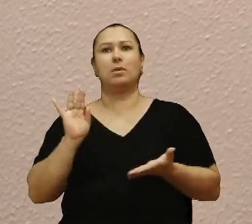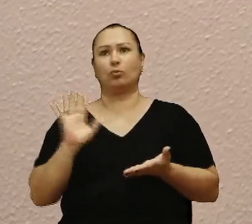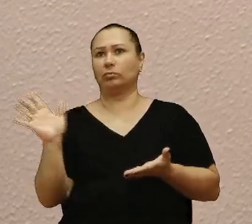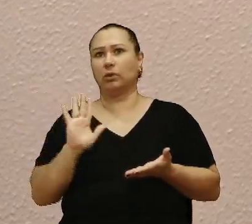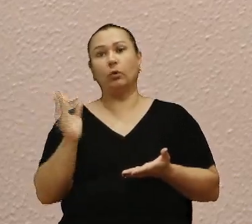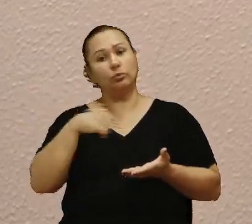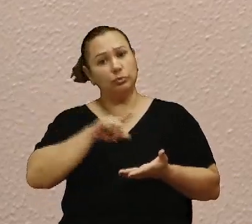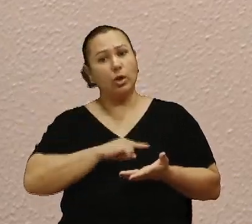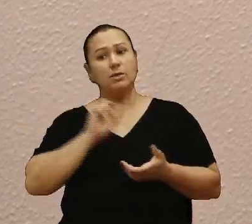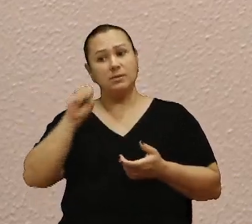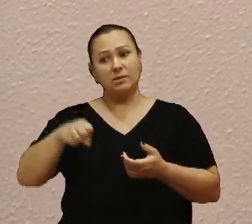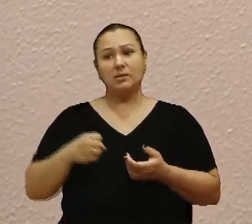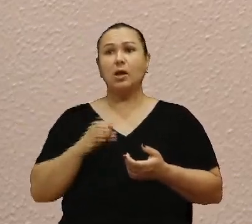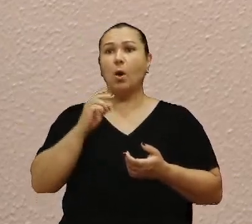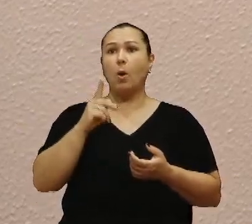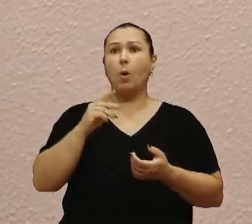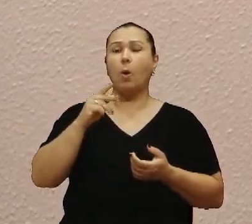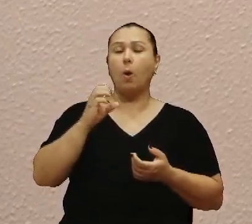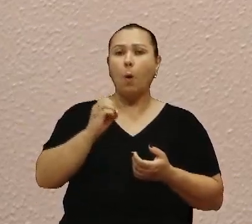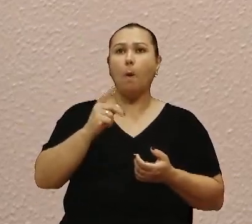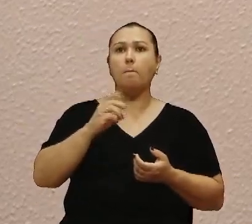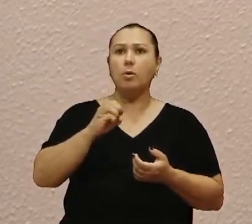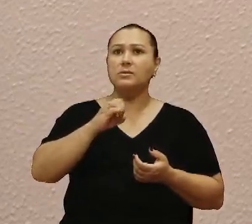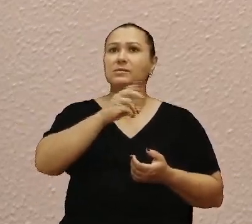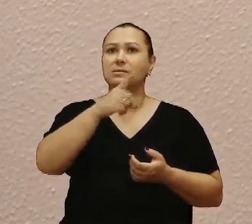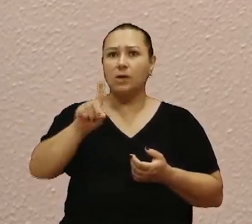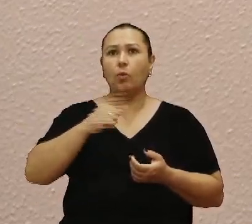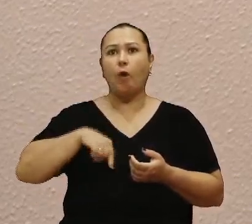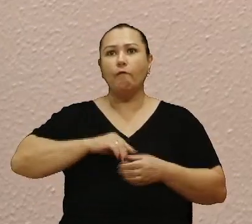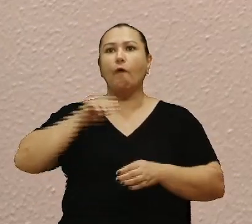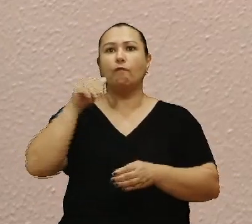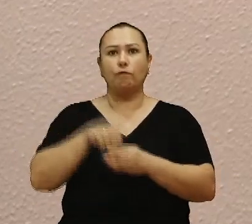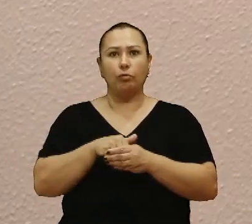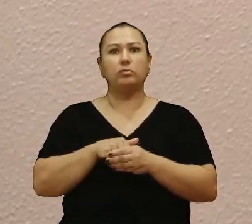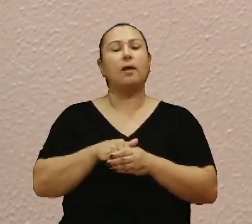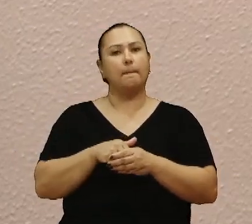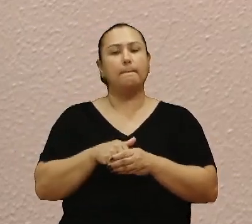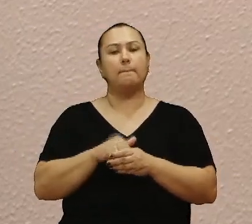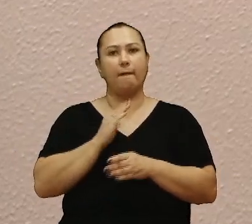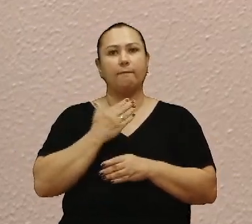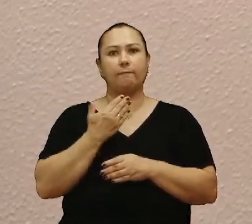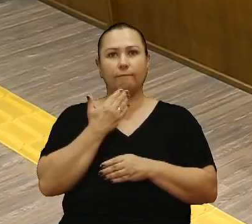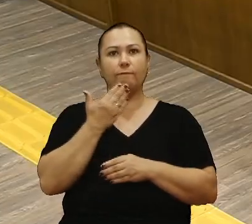nós somos uma oposição propositiva. Por isso, votarei favorável, senhor presidente. Obrigado. Encerradas as declarações de voto.